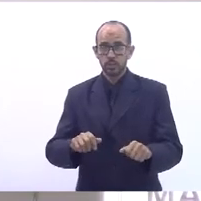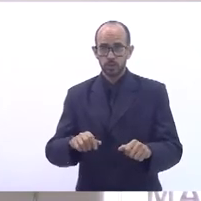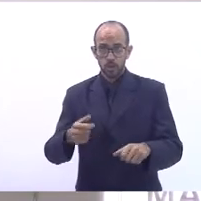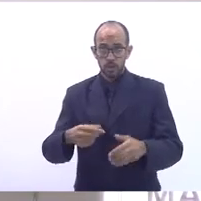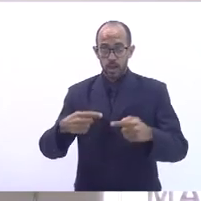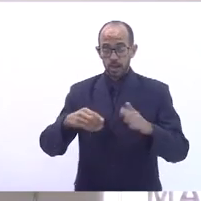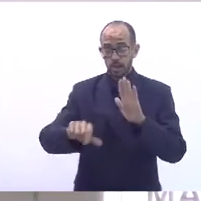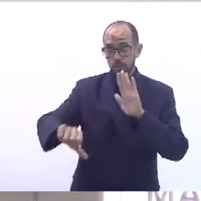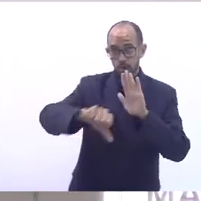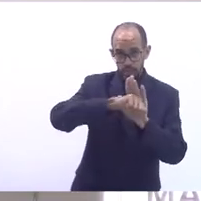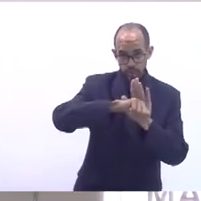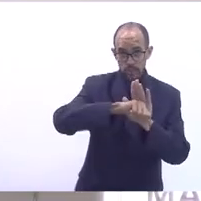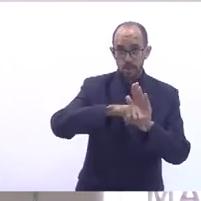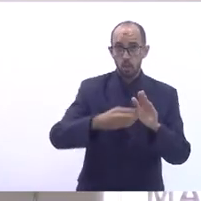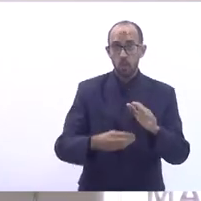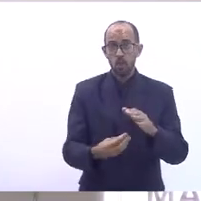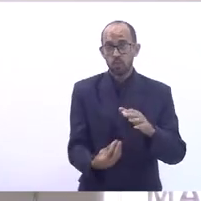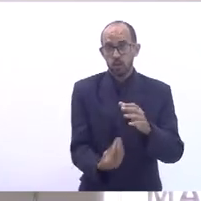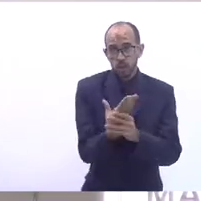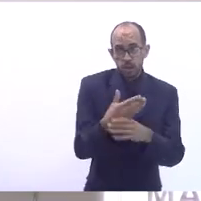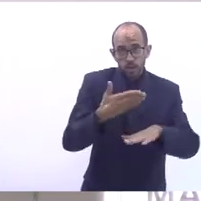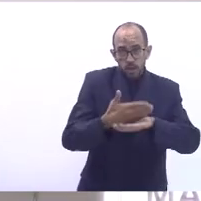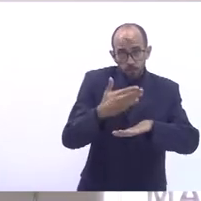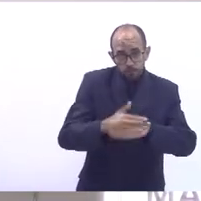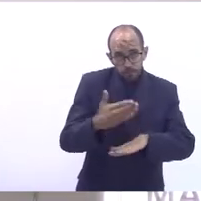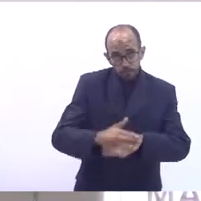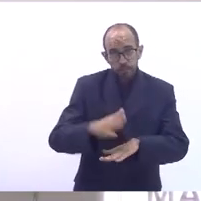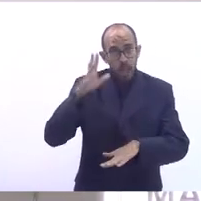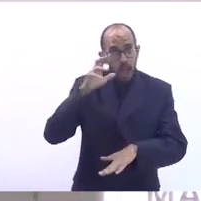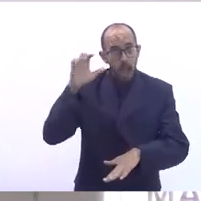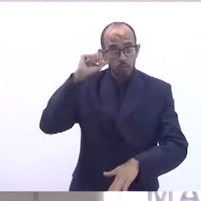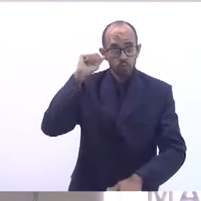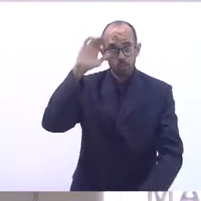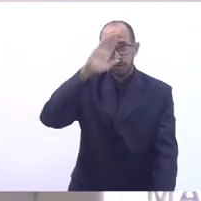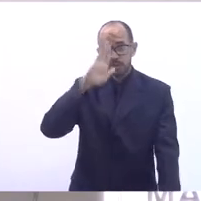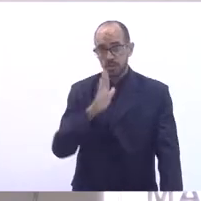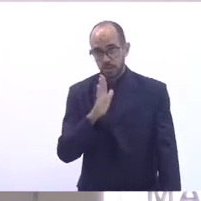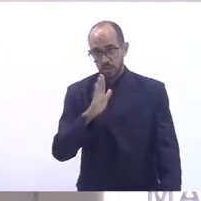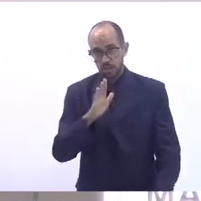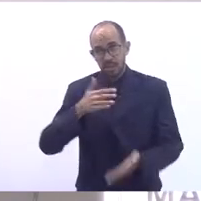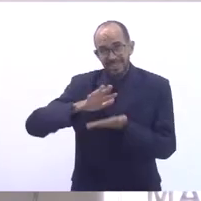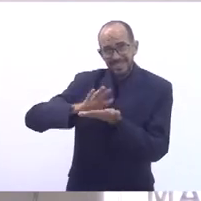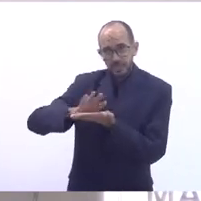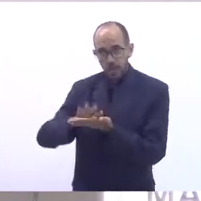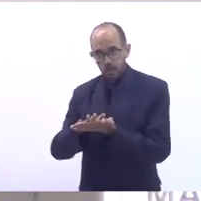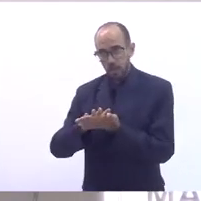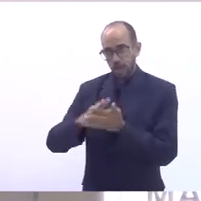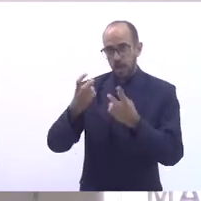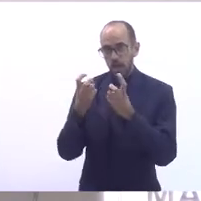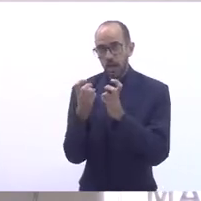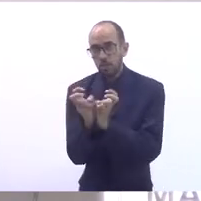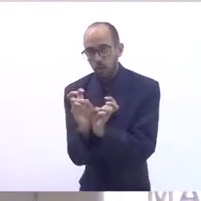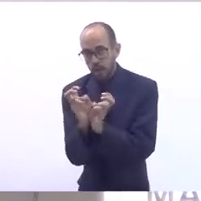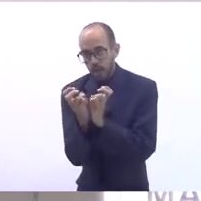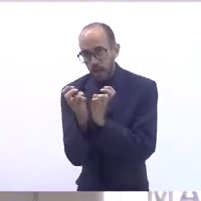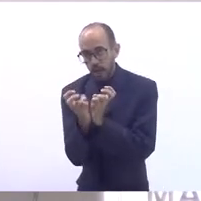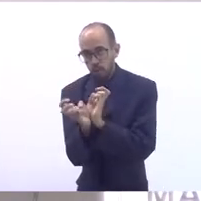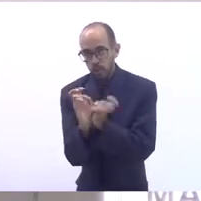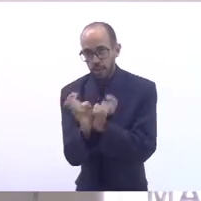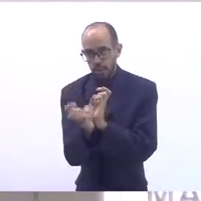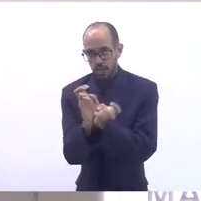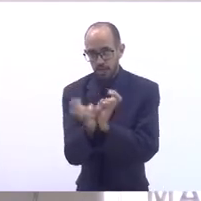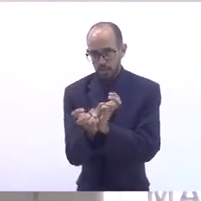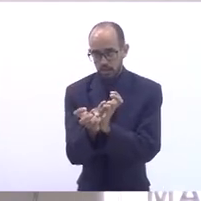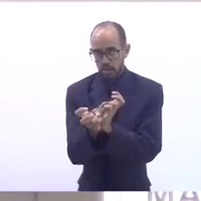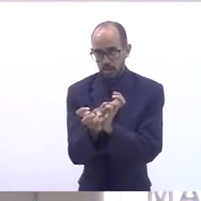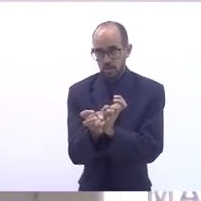criminalização da de práticas da cultura afro-brasileira samba capoeira o pito